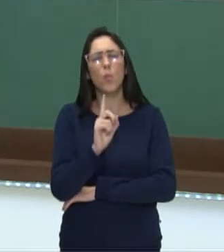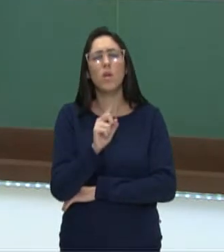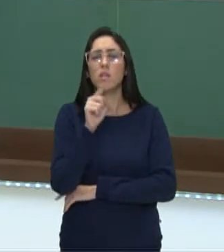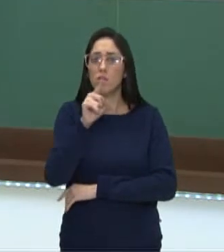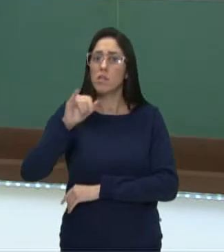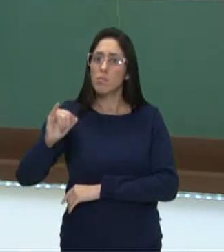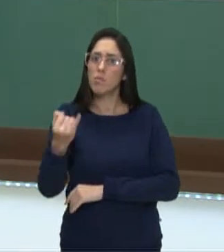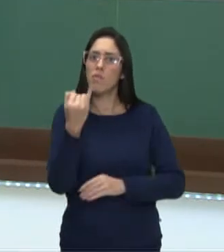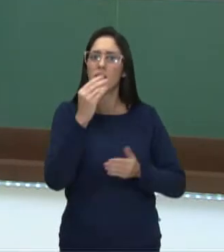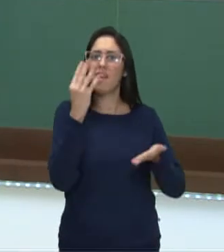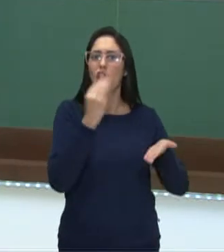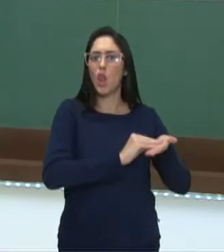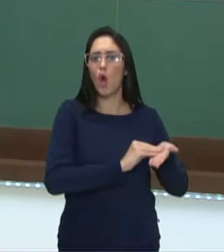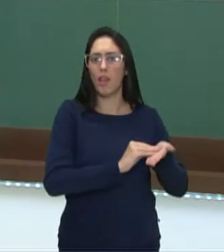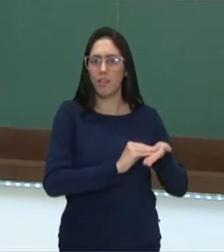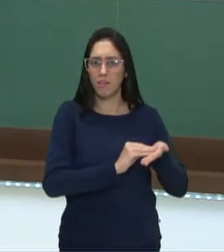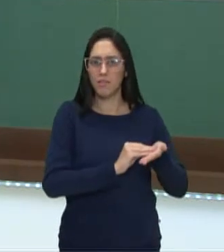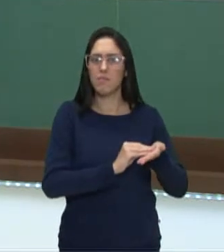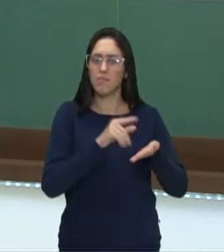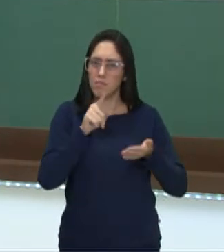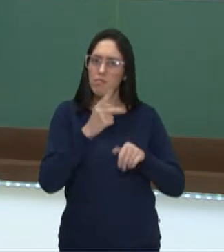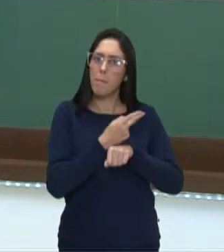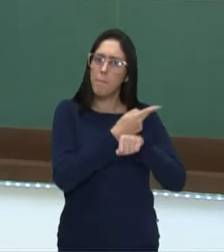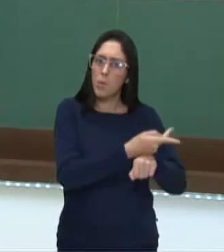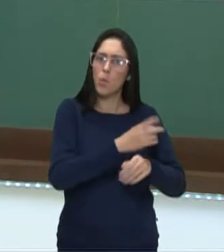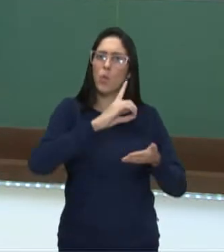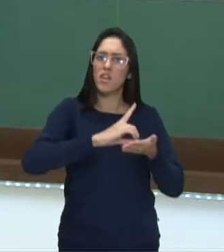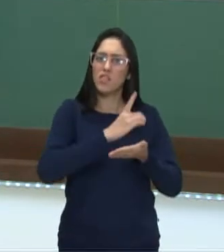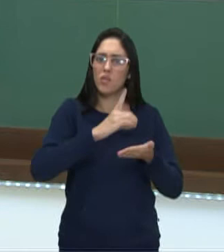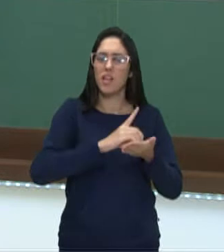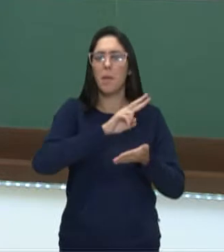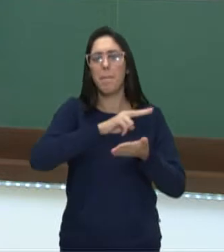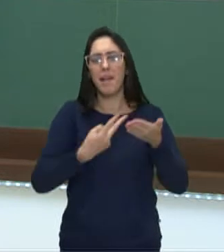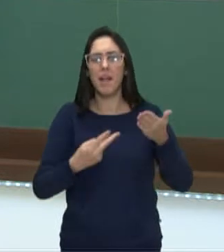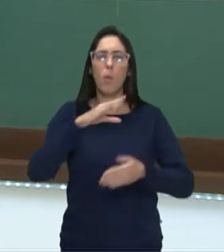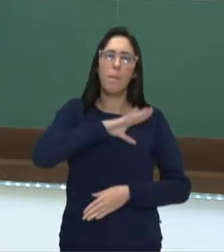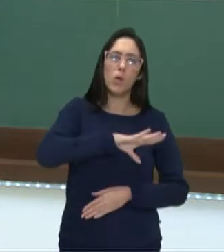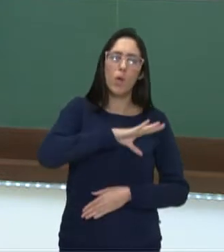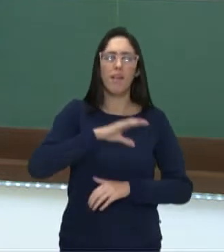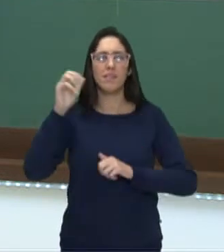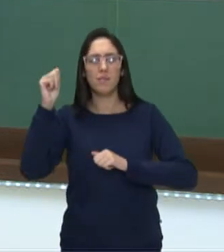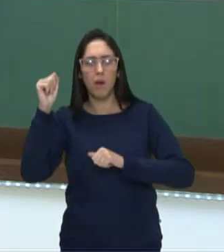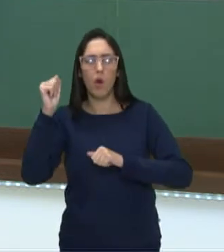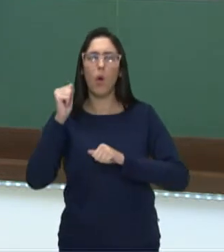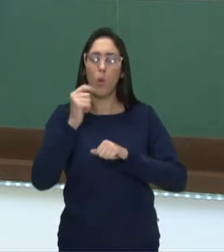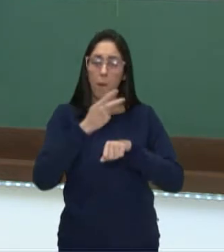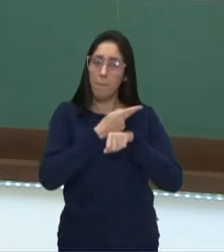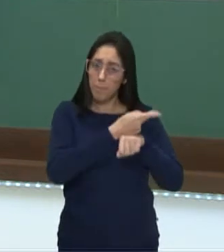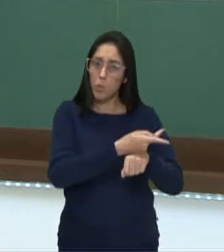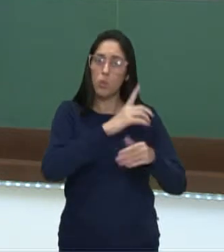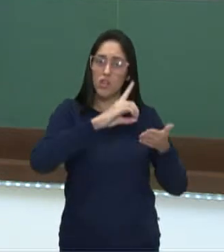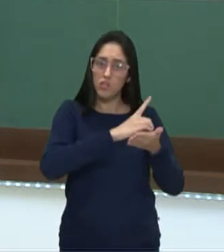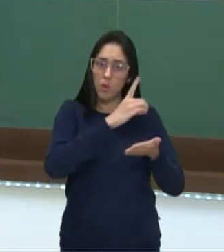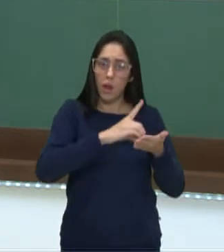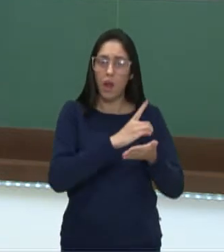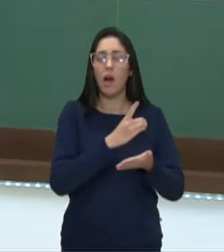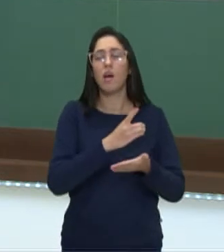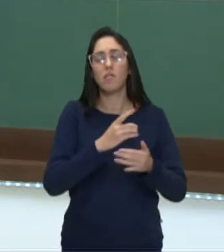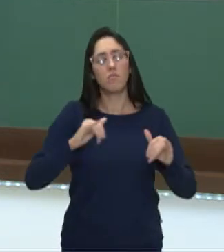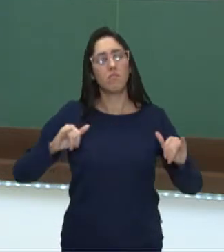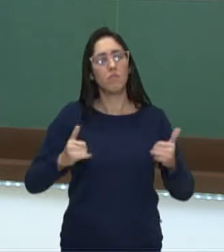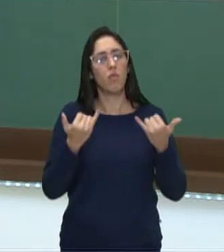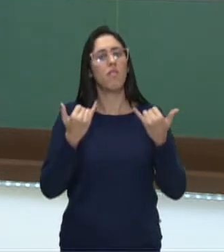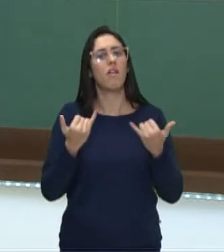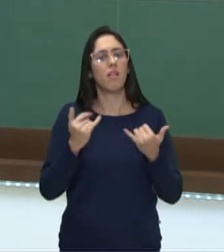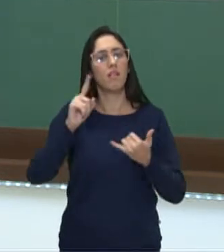anote. Busque aí num dicionário bilíngue, português e espanhol, ou até mesmo nas aulas aí, pode